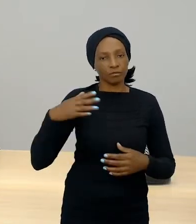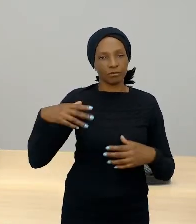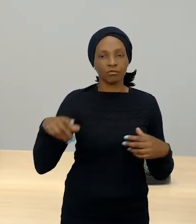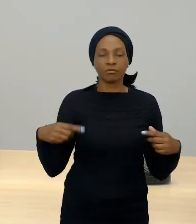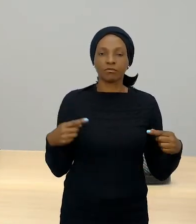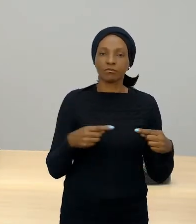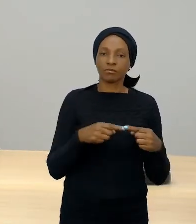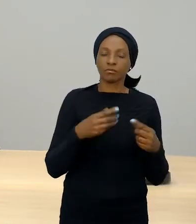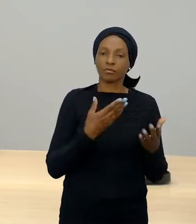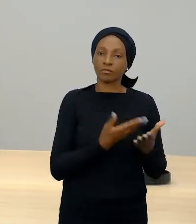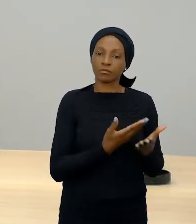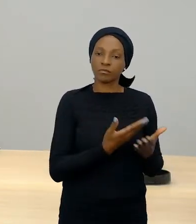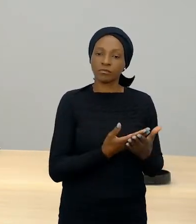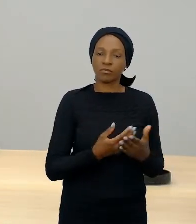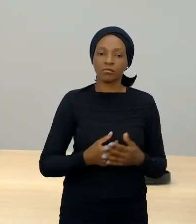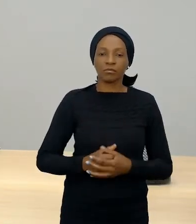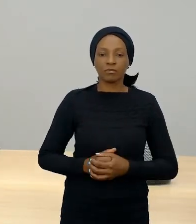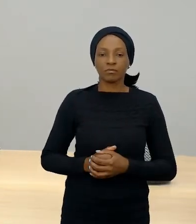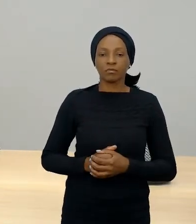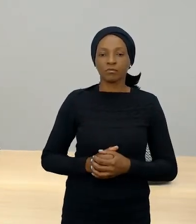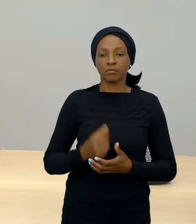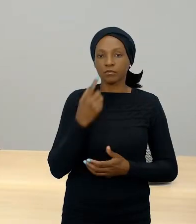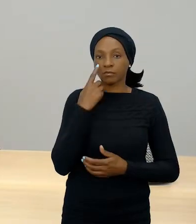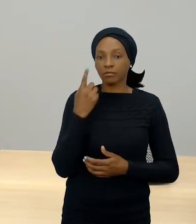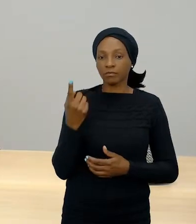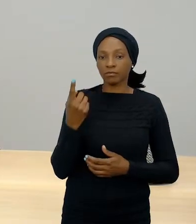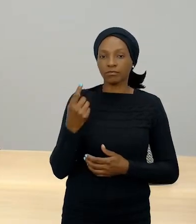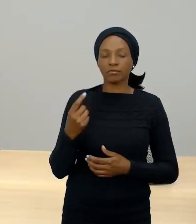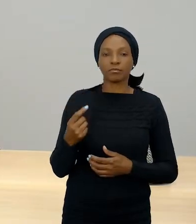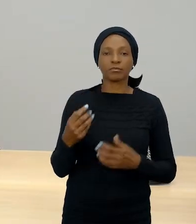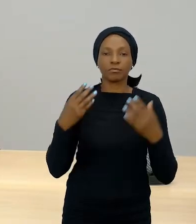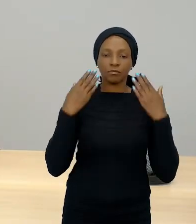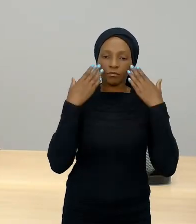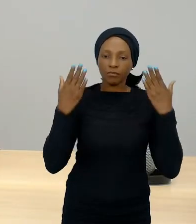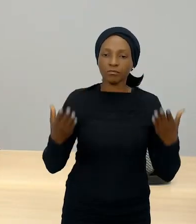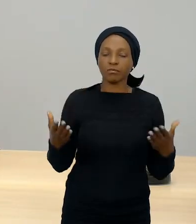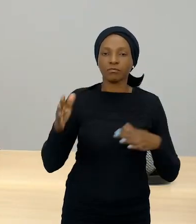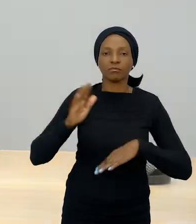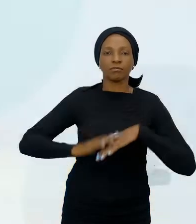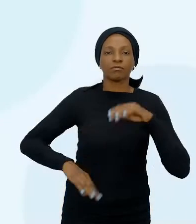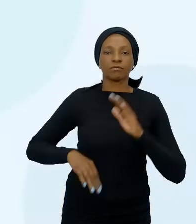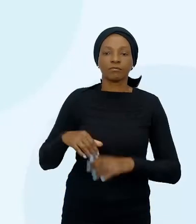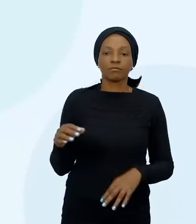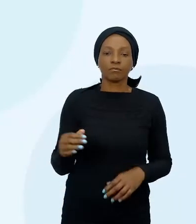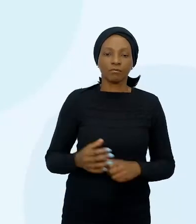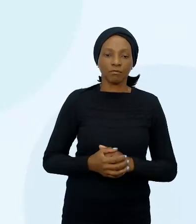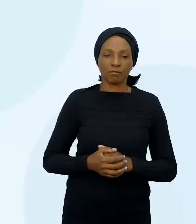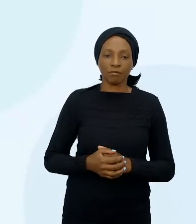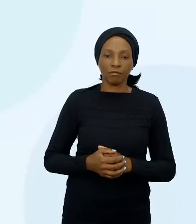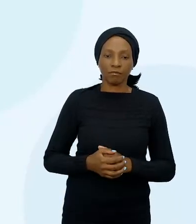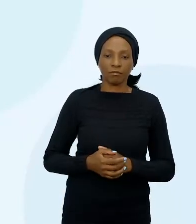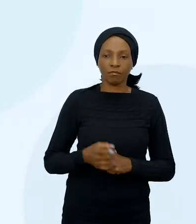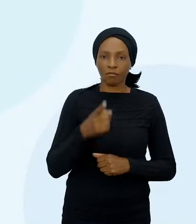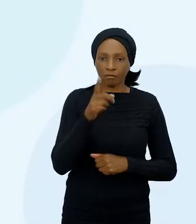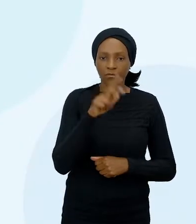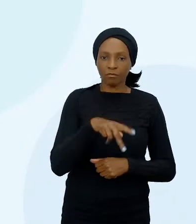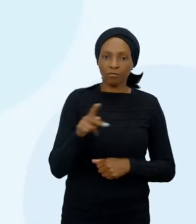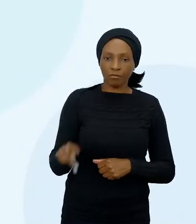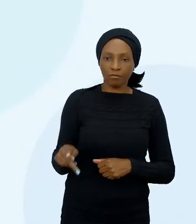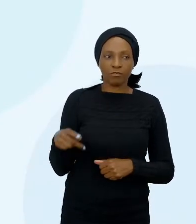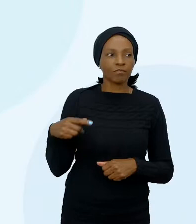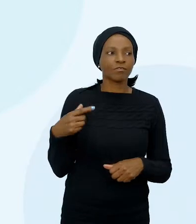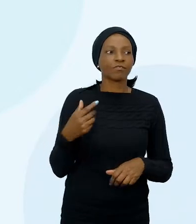da aula, né? Vemos aqui a apresentação das habilidades, né? Você, professor, que está